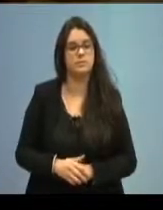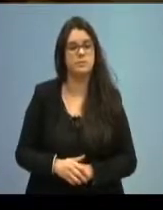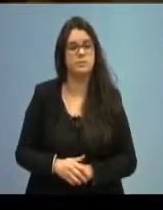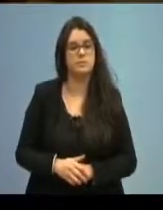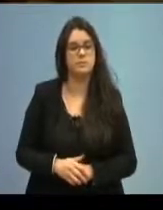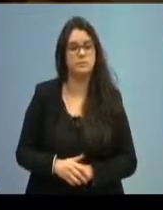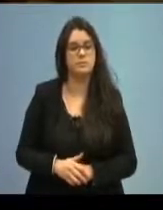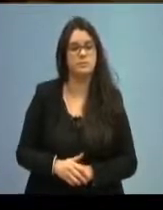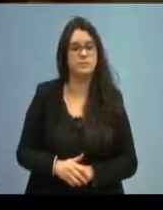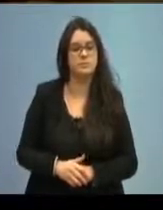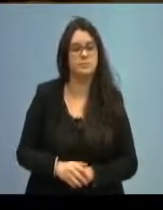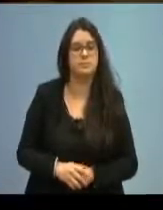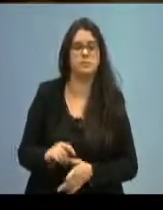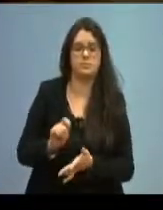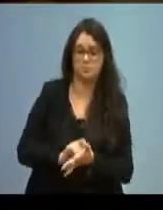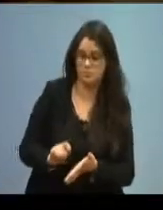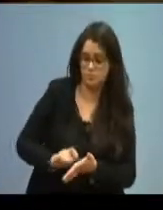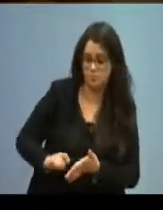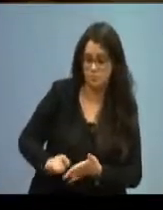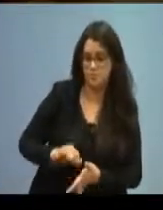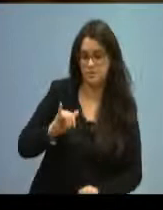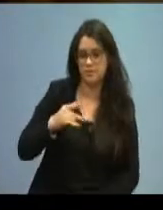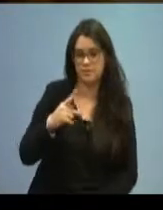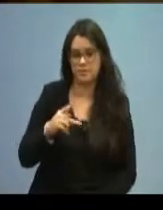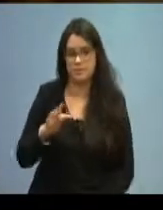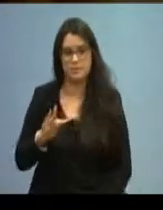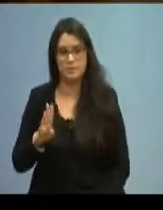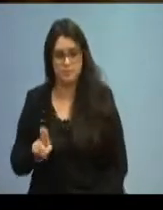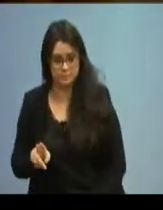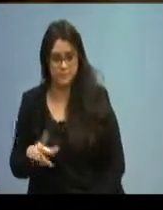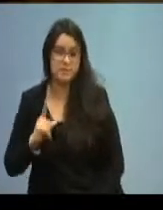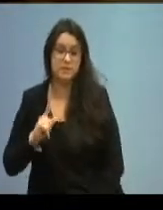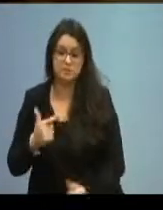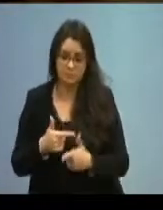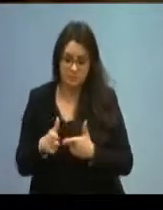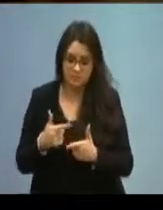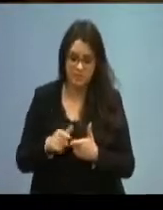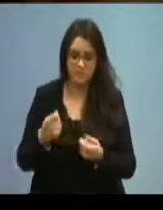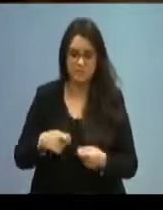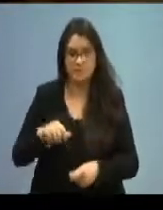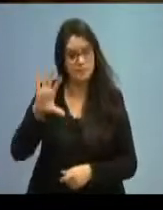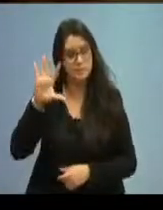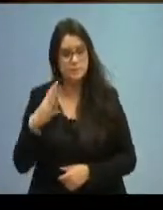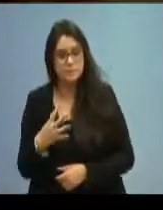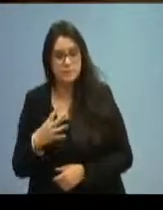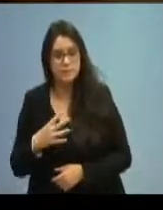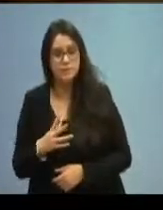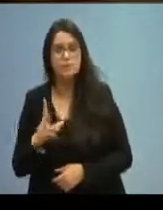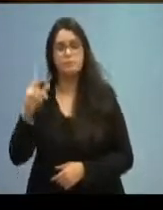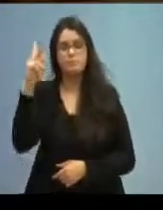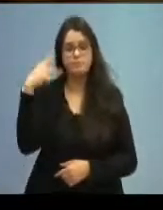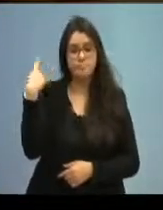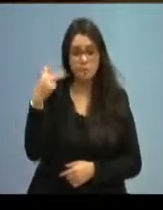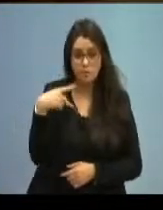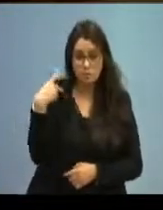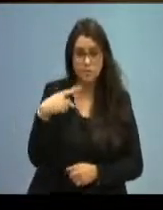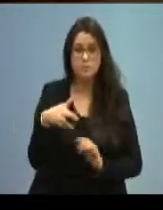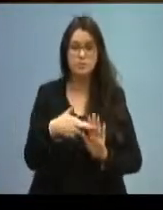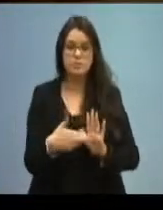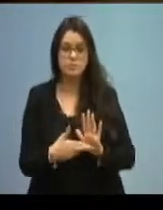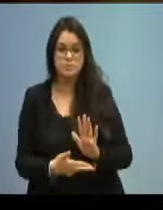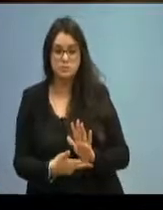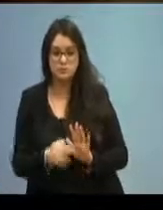às inscrições de IPTU. Então, problema a ser resolvido. E uma política de regularização fundiária resolveria